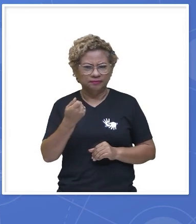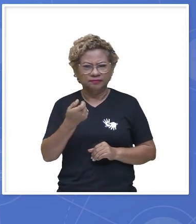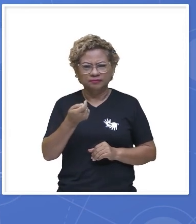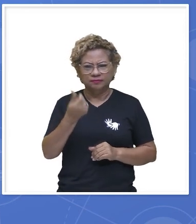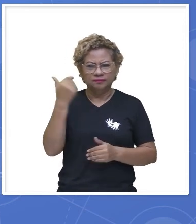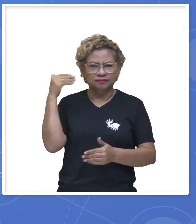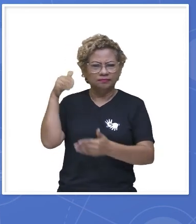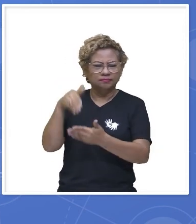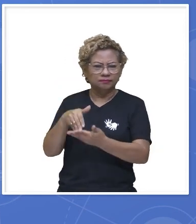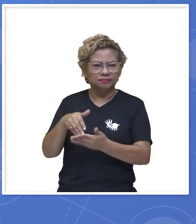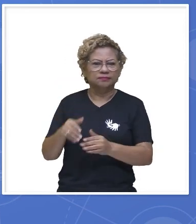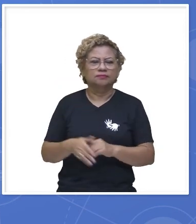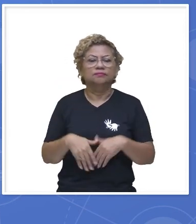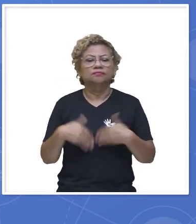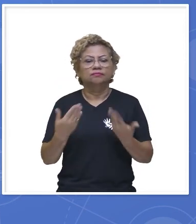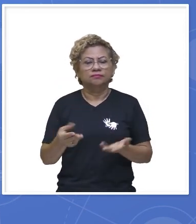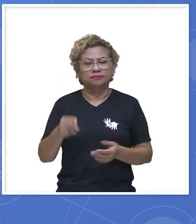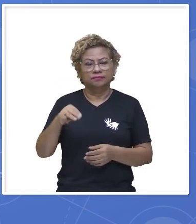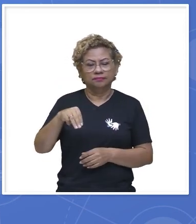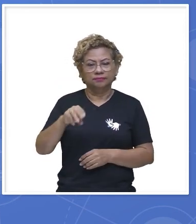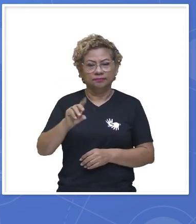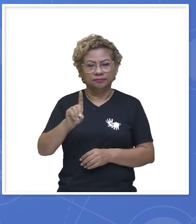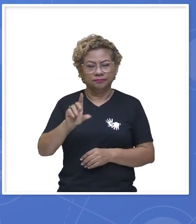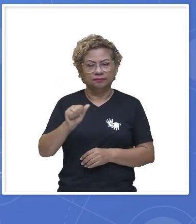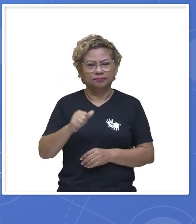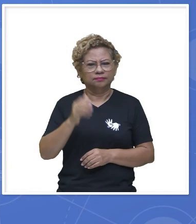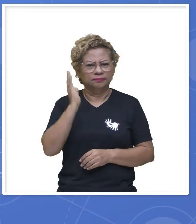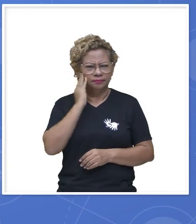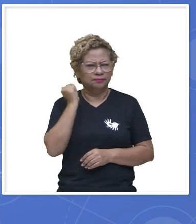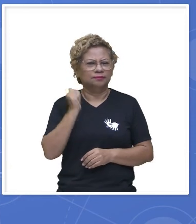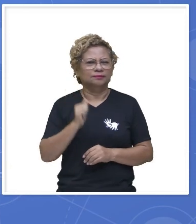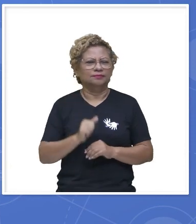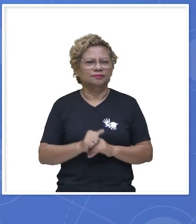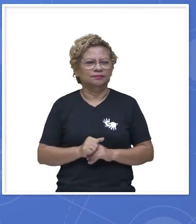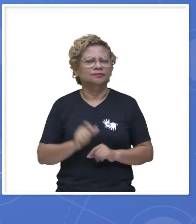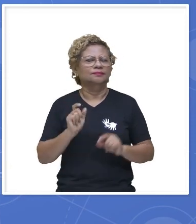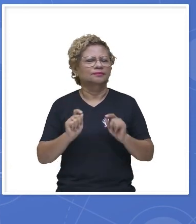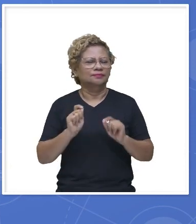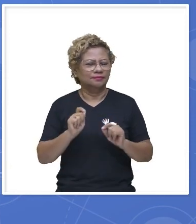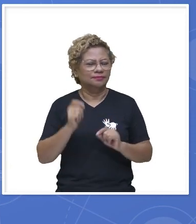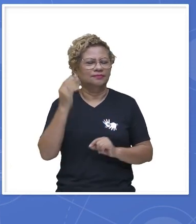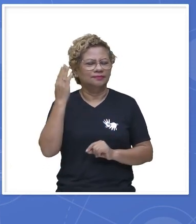Então, nesse caso aqui, ó, nós vamos tirar uma média